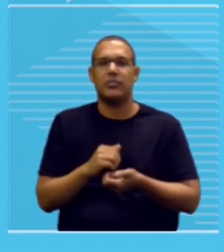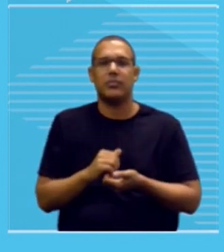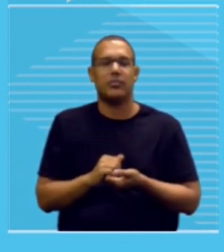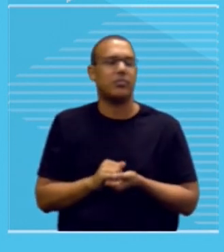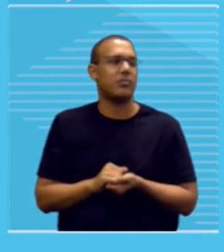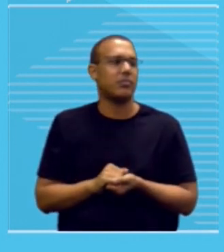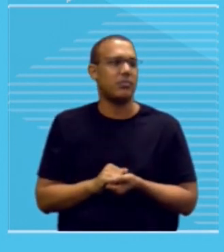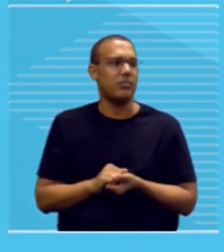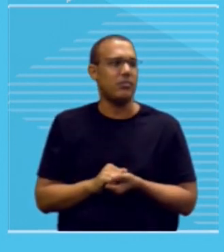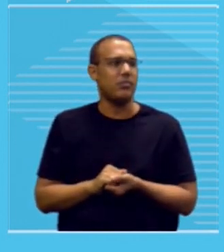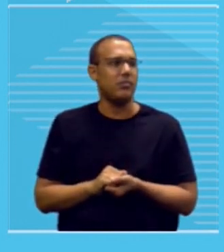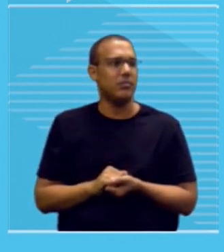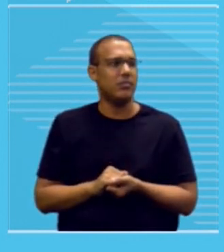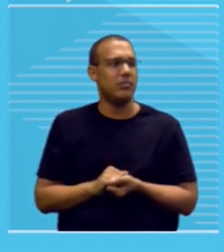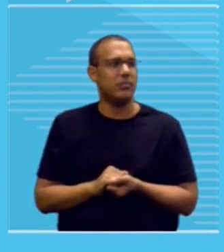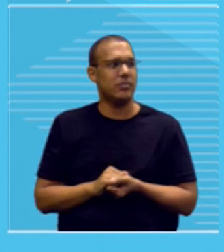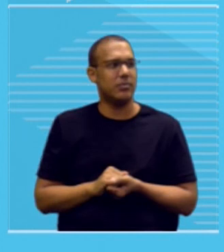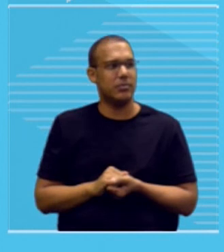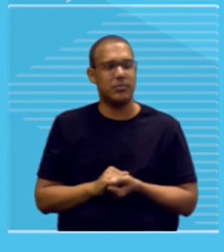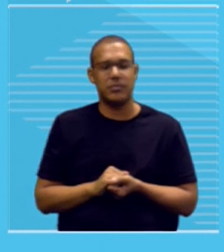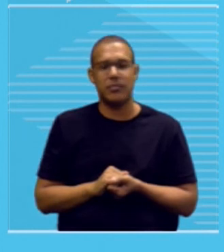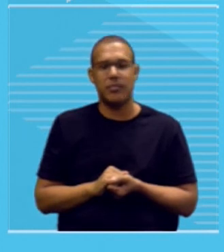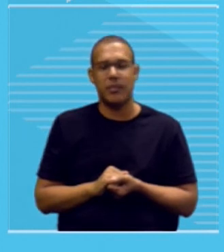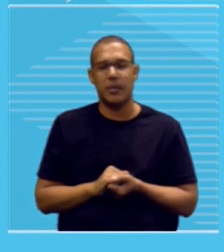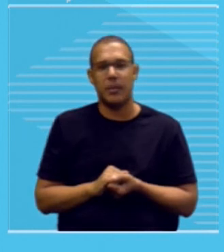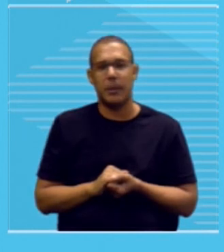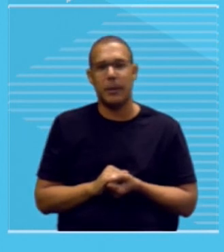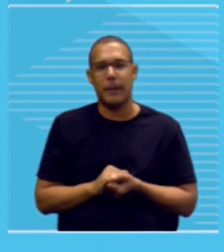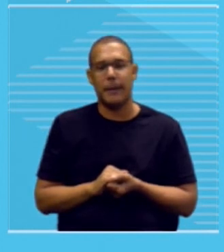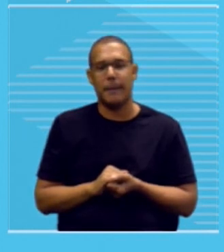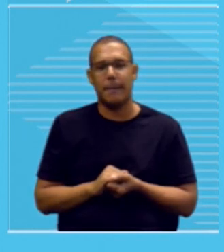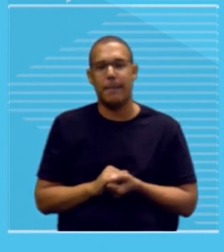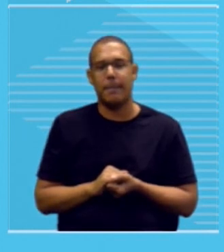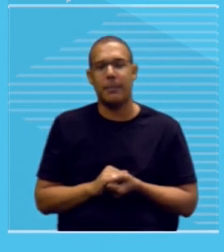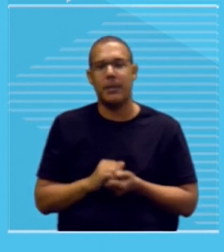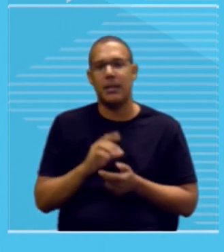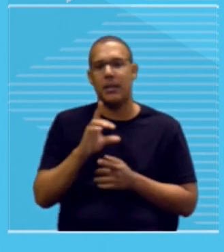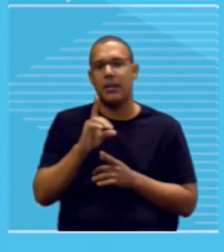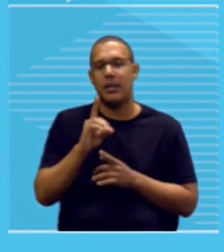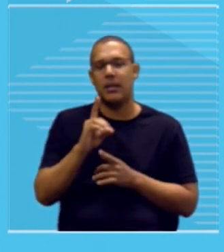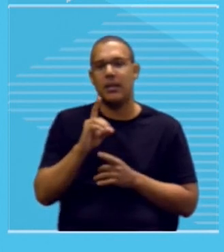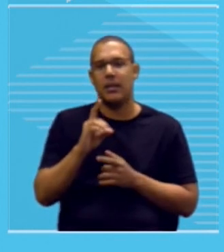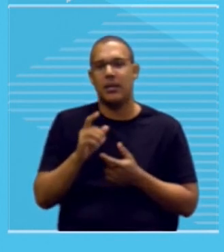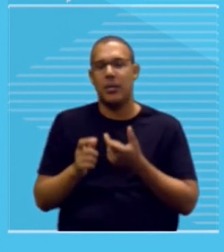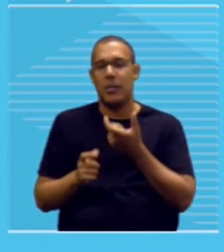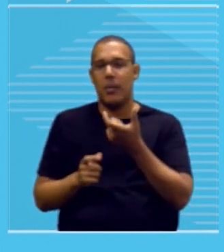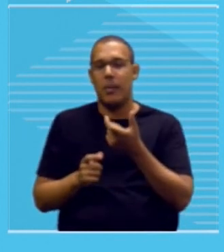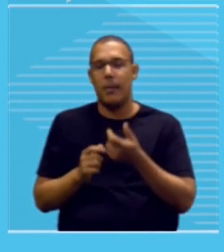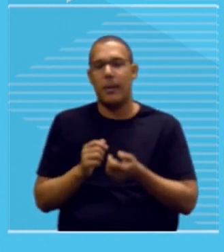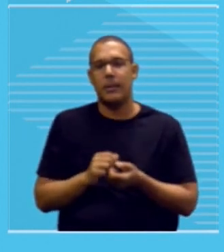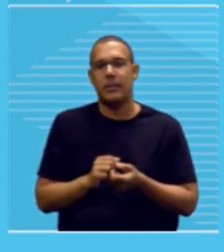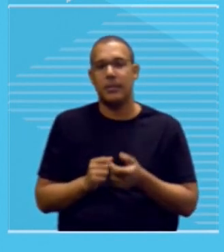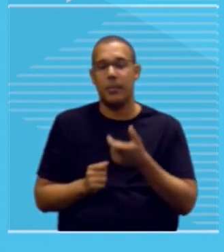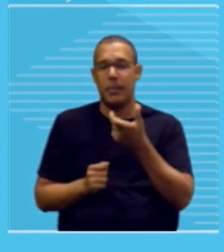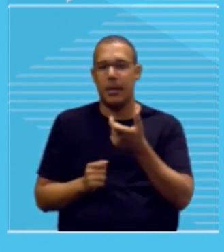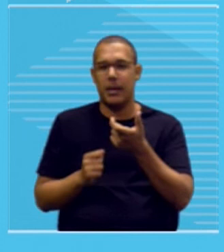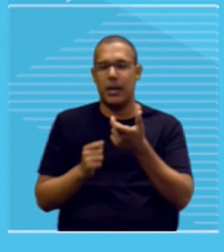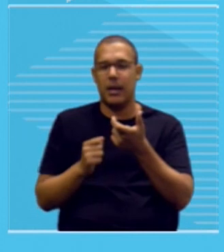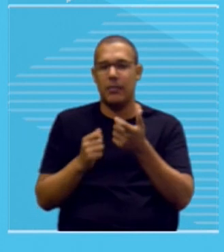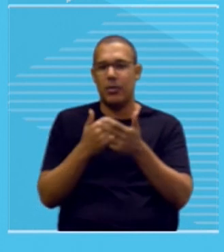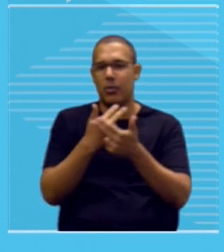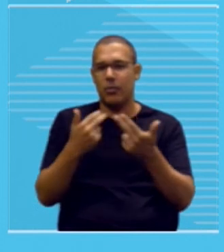a nossa resposta professor e aí ficou de letra D né vamos ver letra D de dada a nossa resposta correta mesmo ó